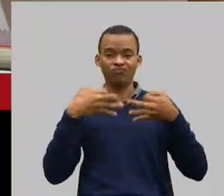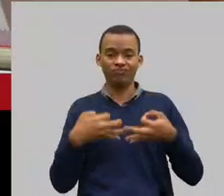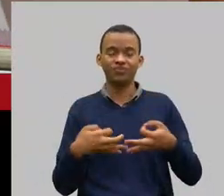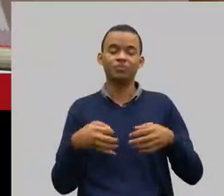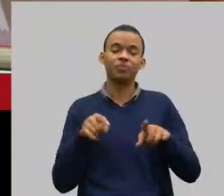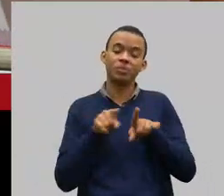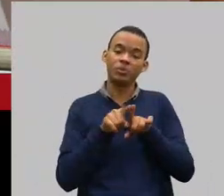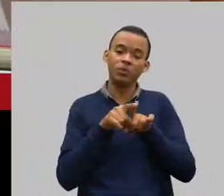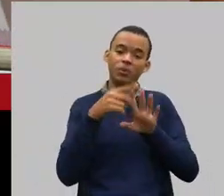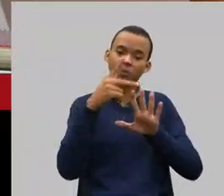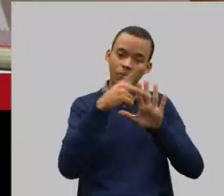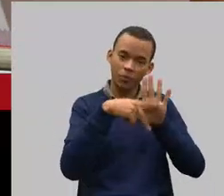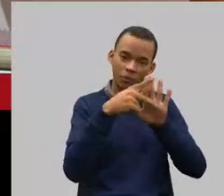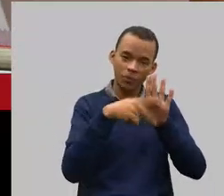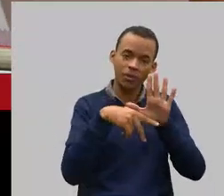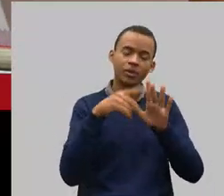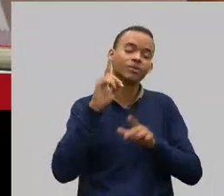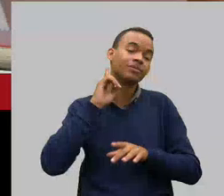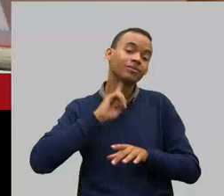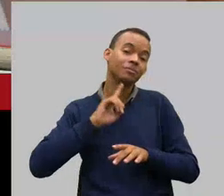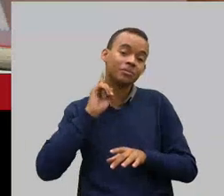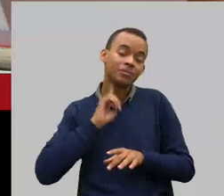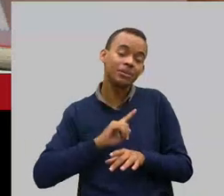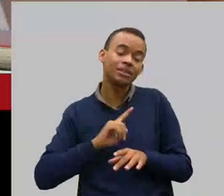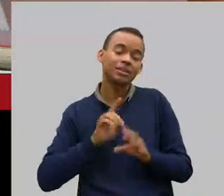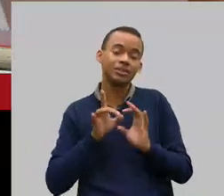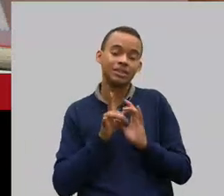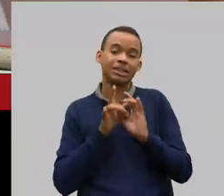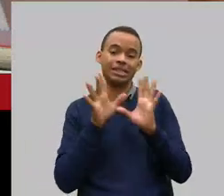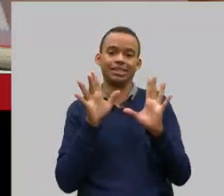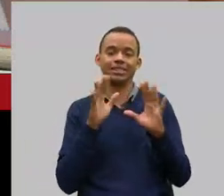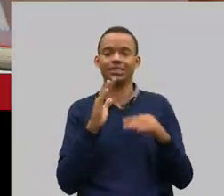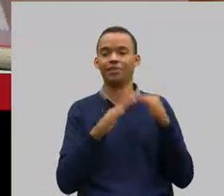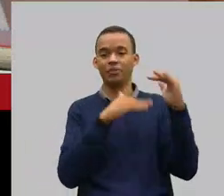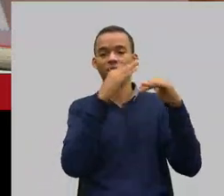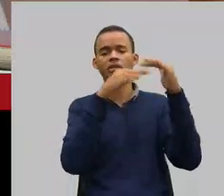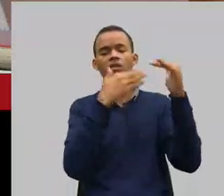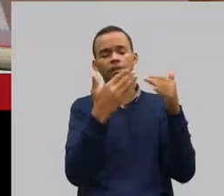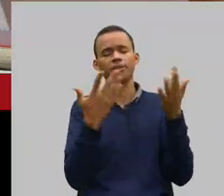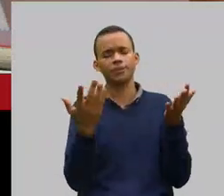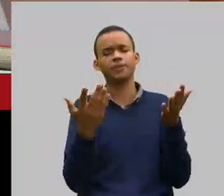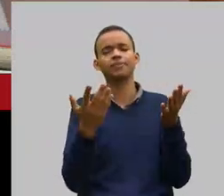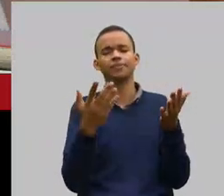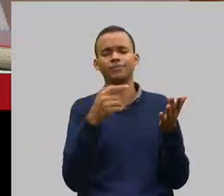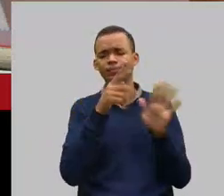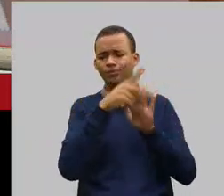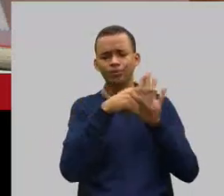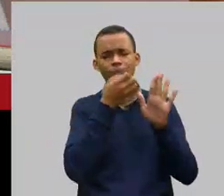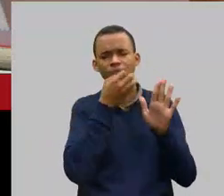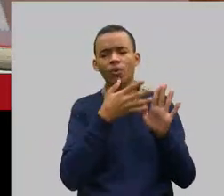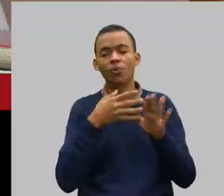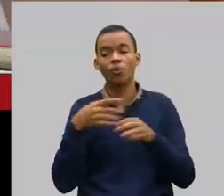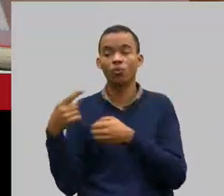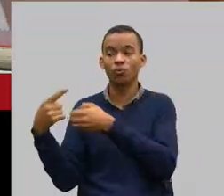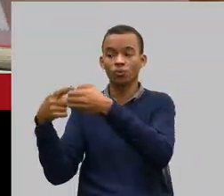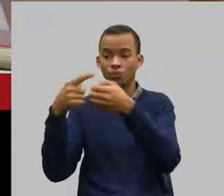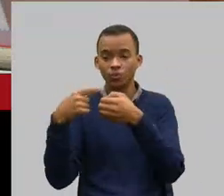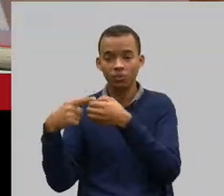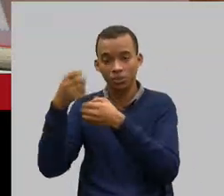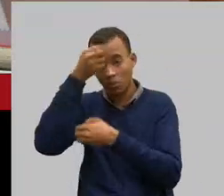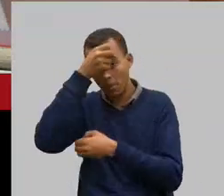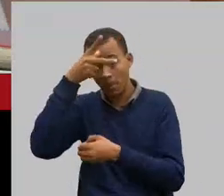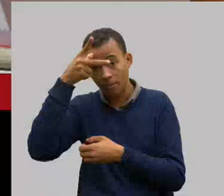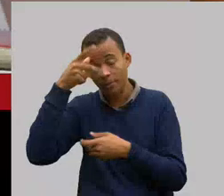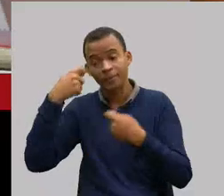todos os prefeitos deveriam procurar a secretaria que a gente vê a diferença aonde eu posso falar